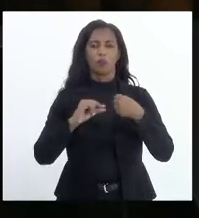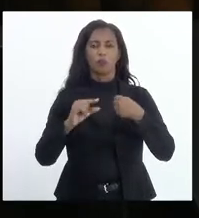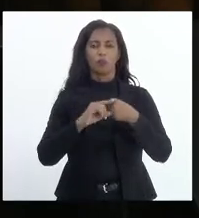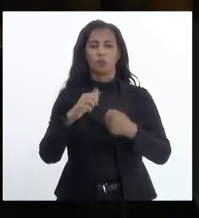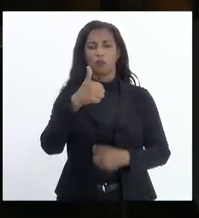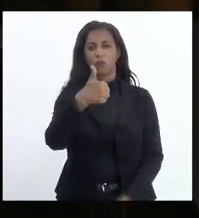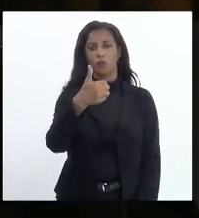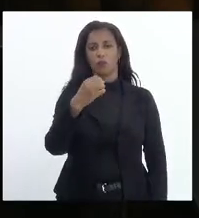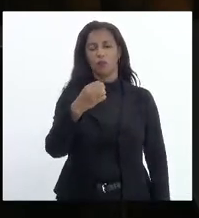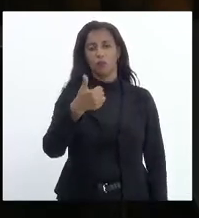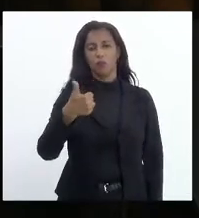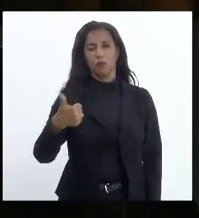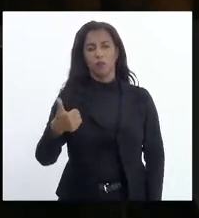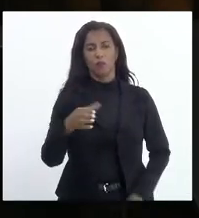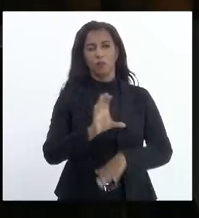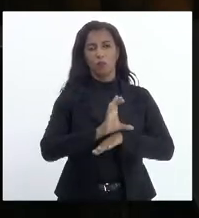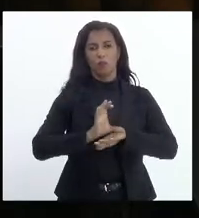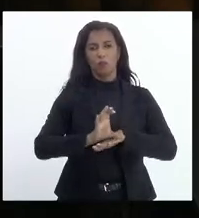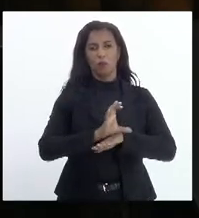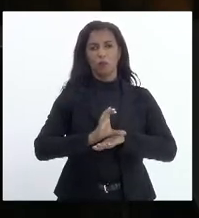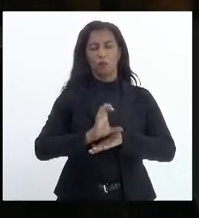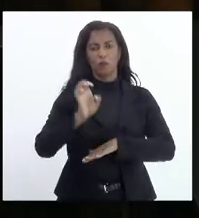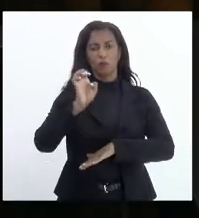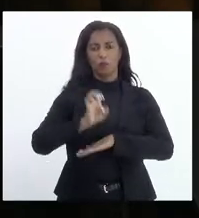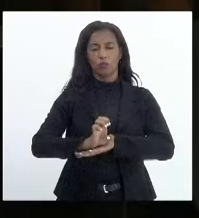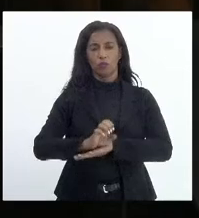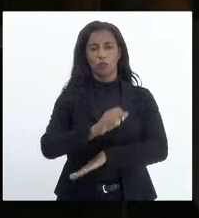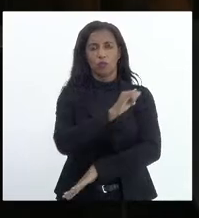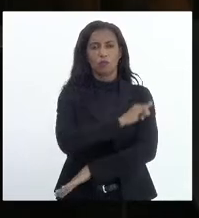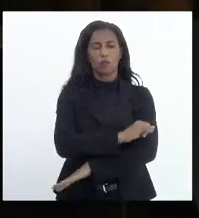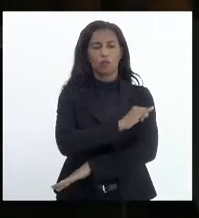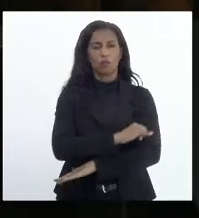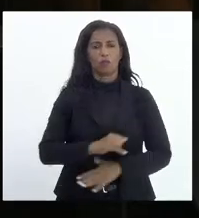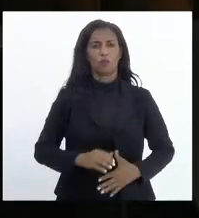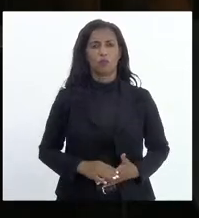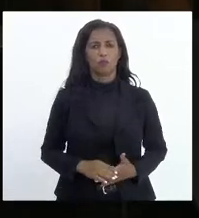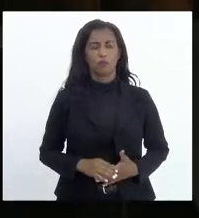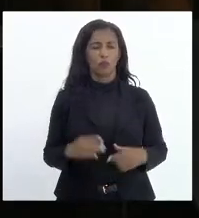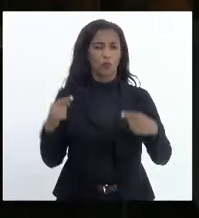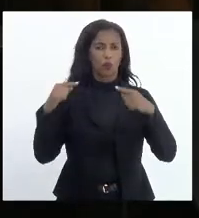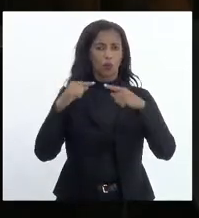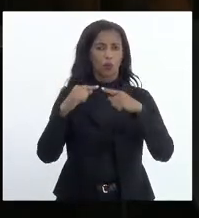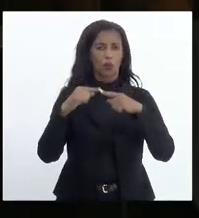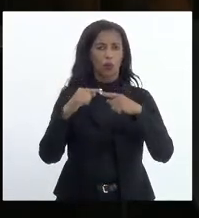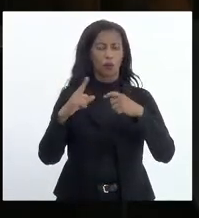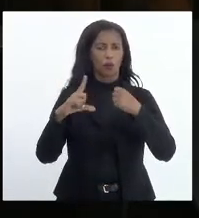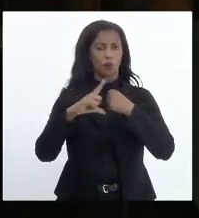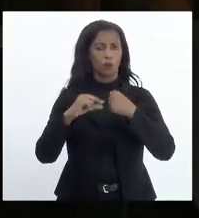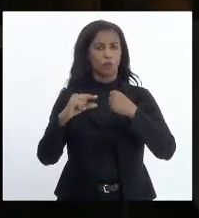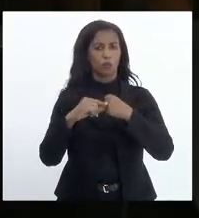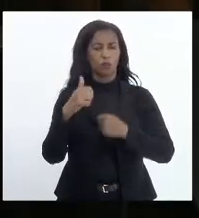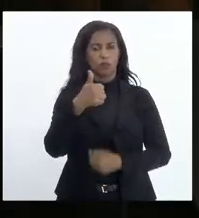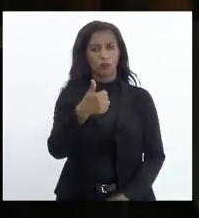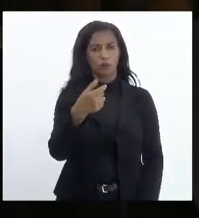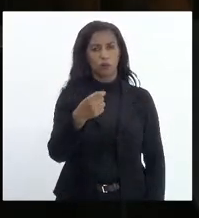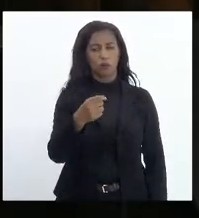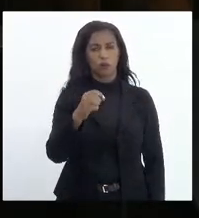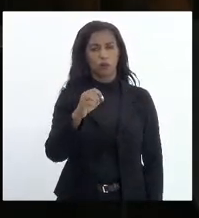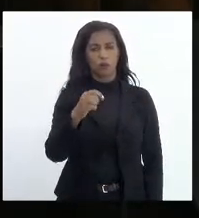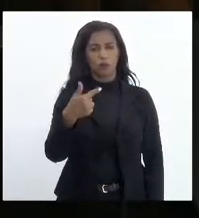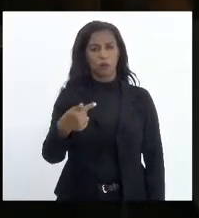101 da Constituição do Estado do Rio de Janeiro combinado com artigo 107